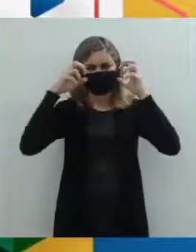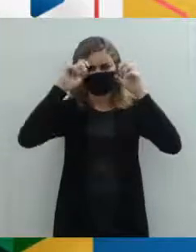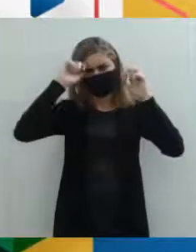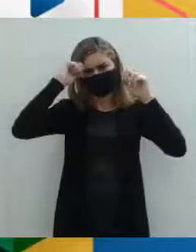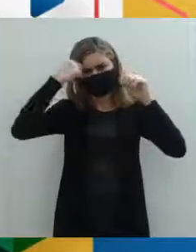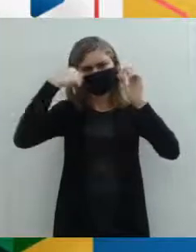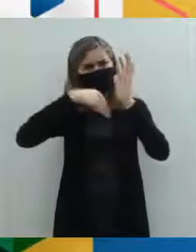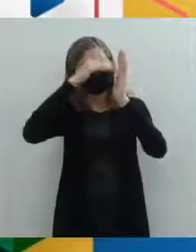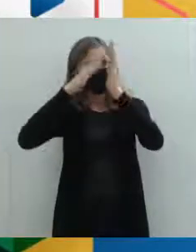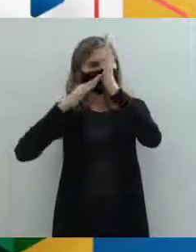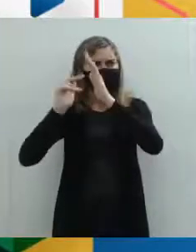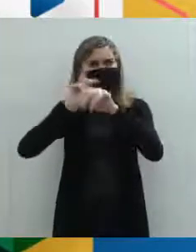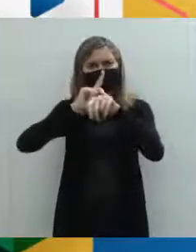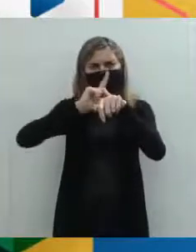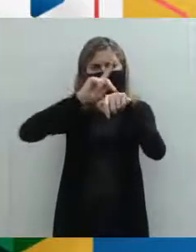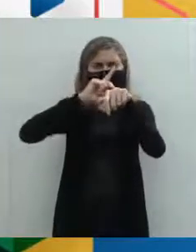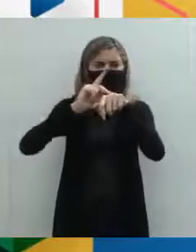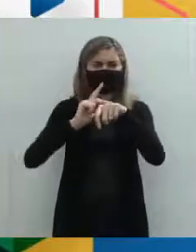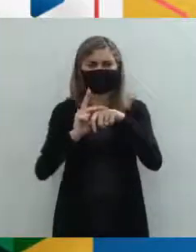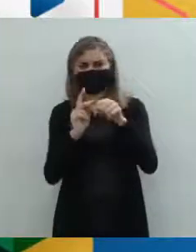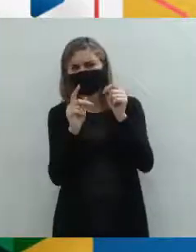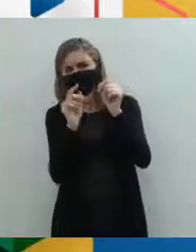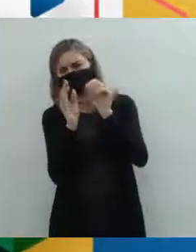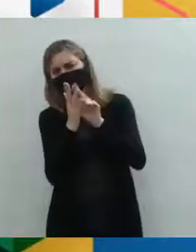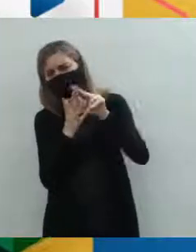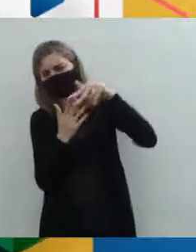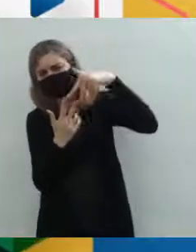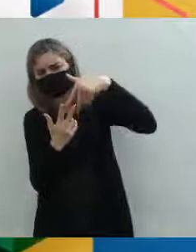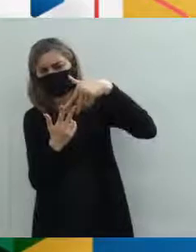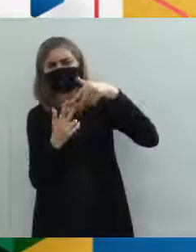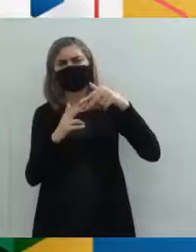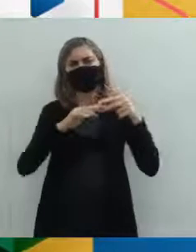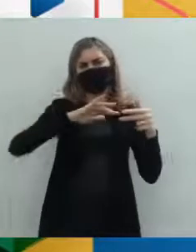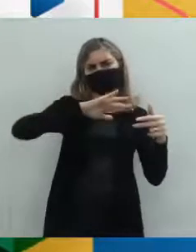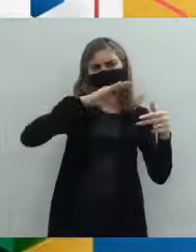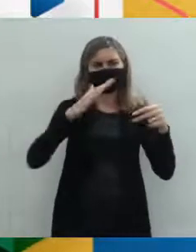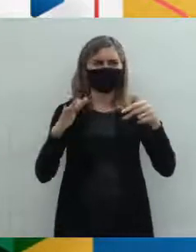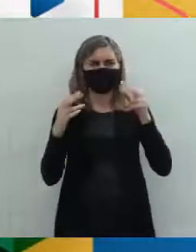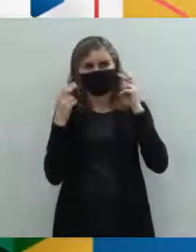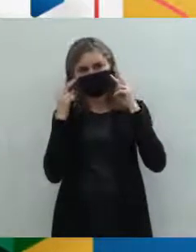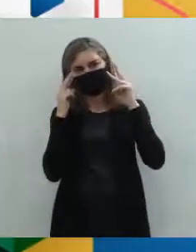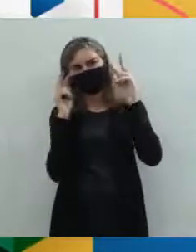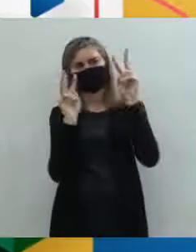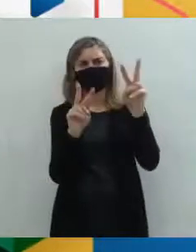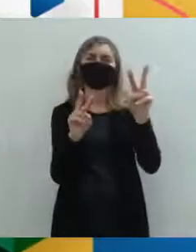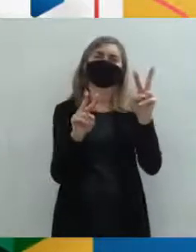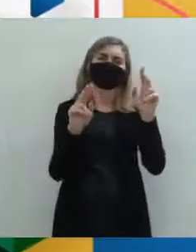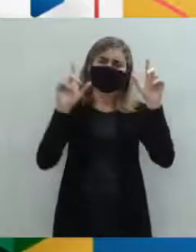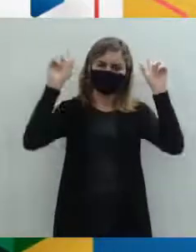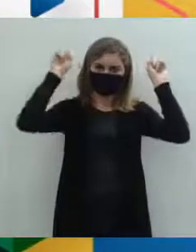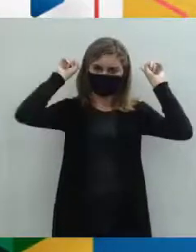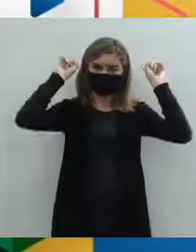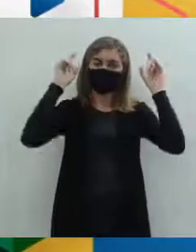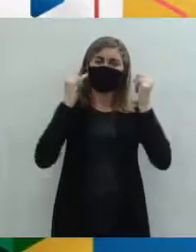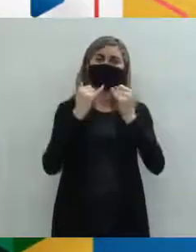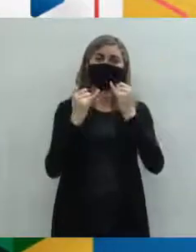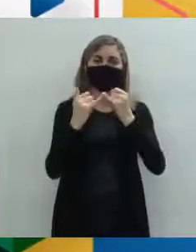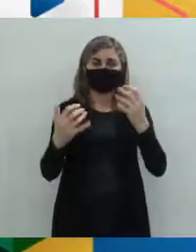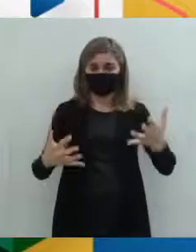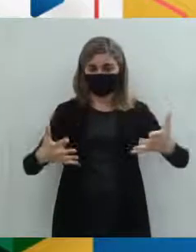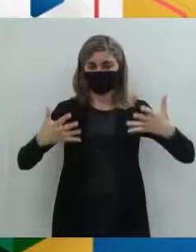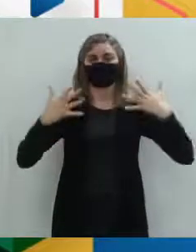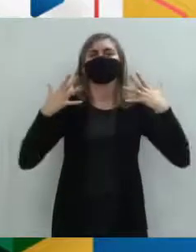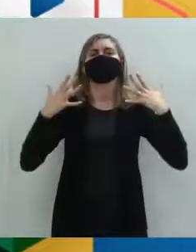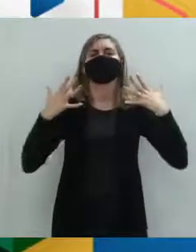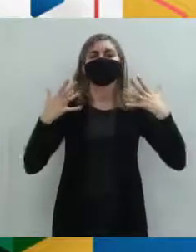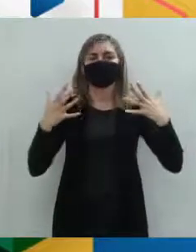vai colocar efeitos que, de acordo com a angulação da gente observar a imagem, a gente parece que ela tá vindo para